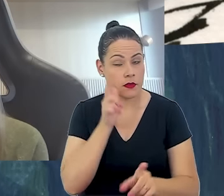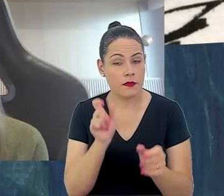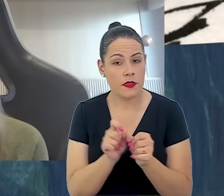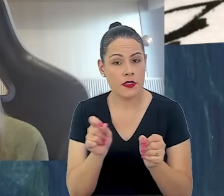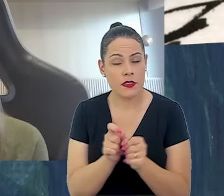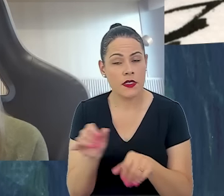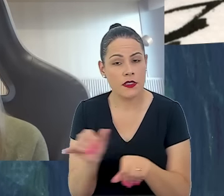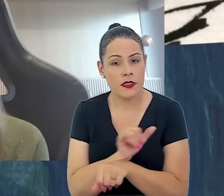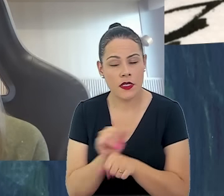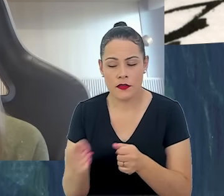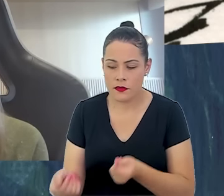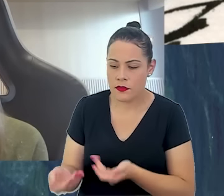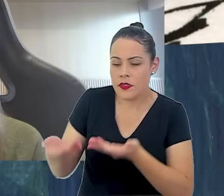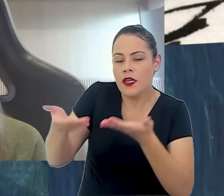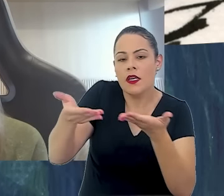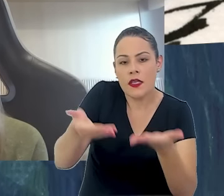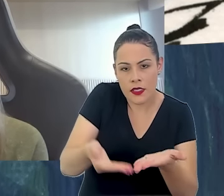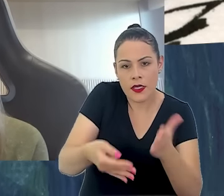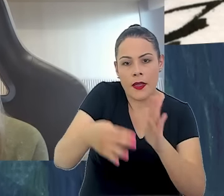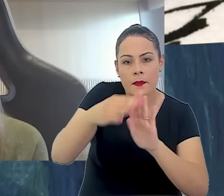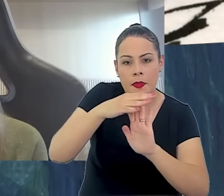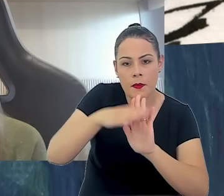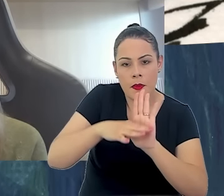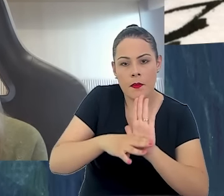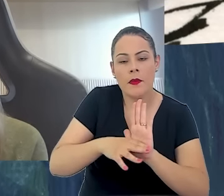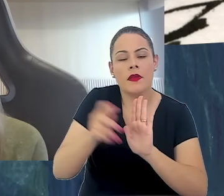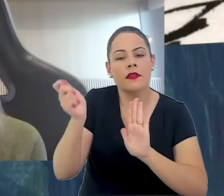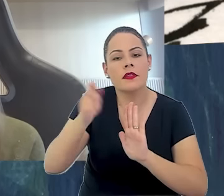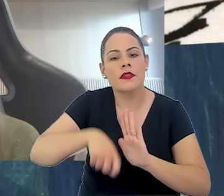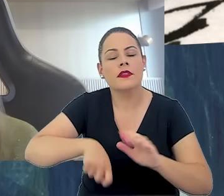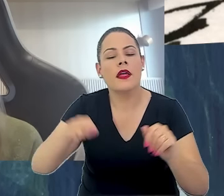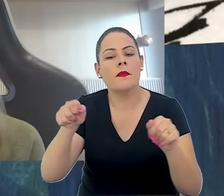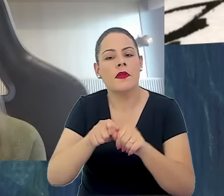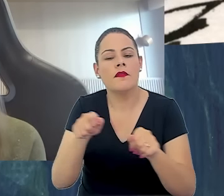para fornecer os elementos que vão ser